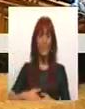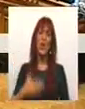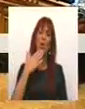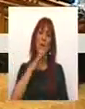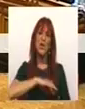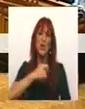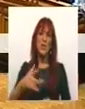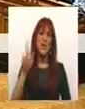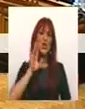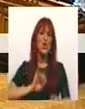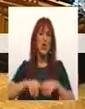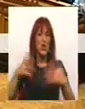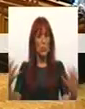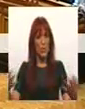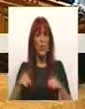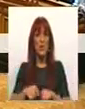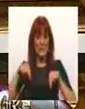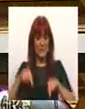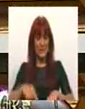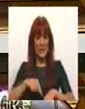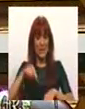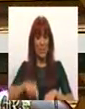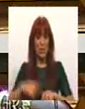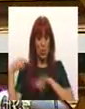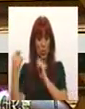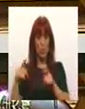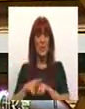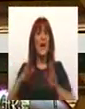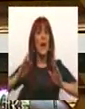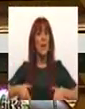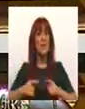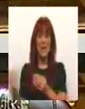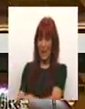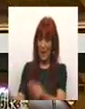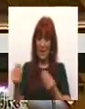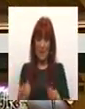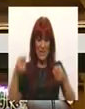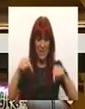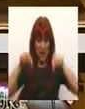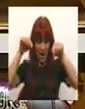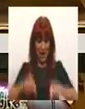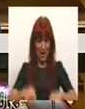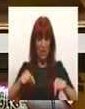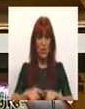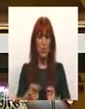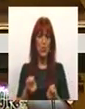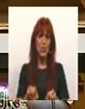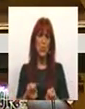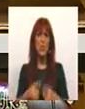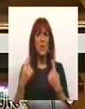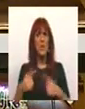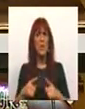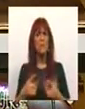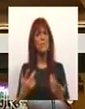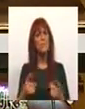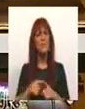Muito obrigado, Sr. Presidente, senhoras e senhores deputados. A este momento do debate importa trazer também para aqui um porto que tem